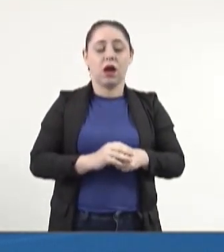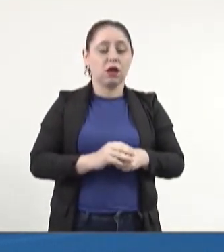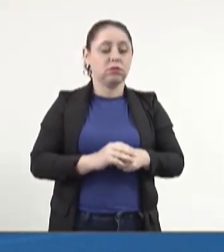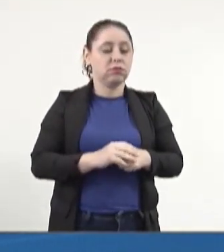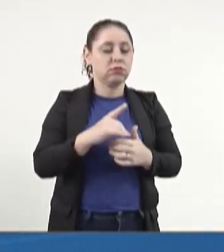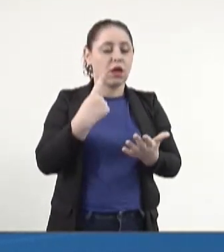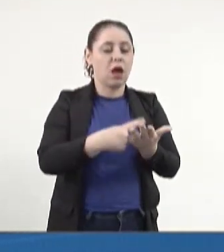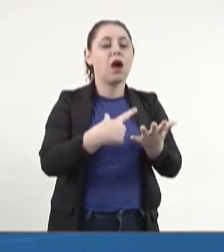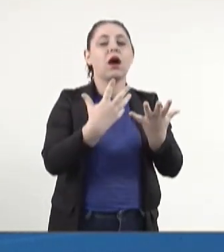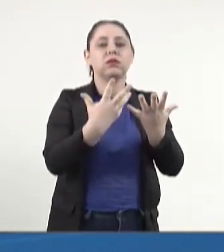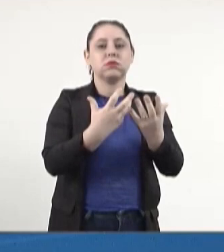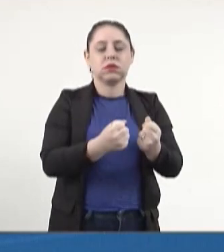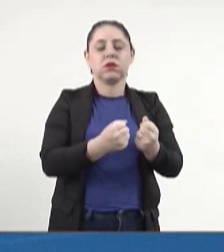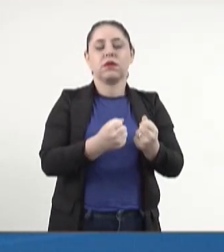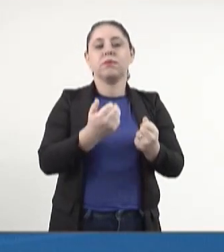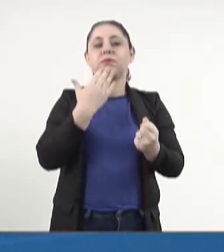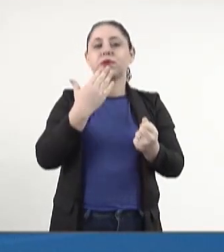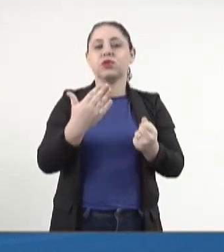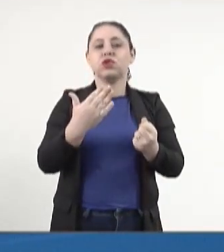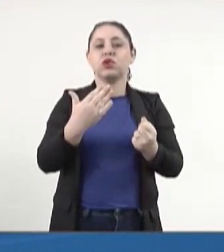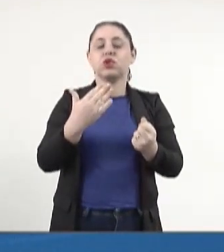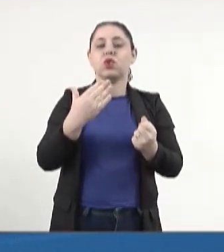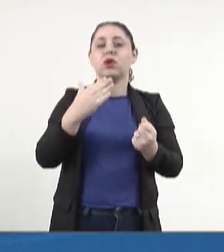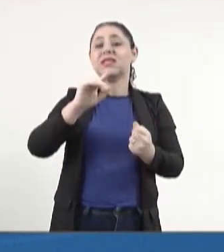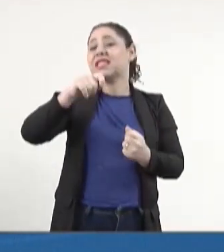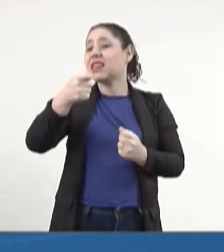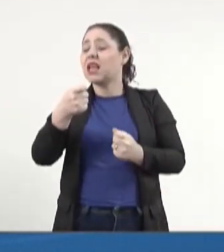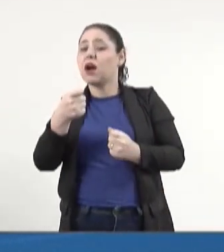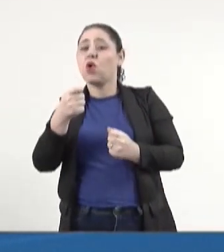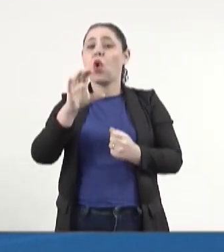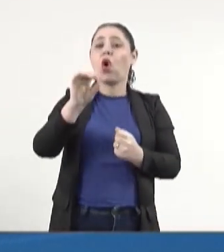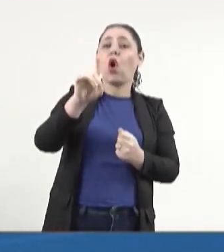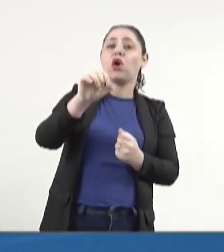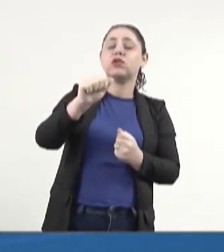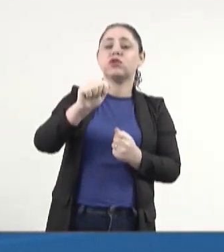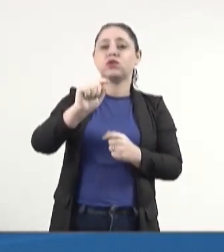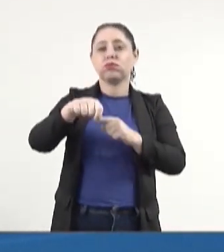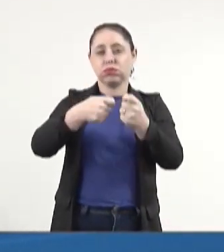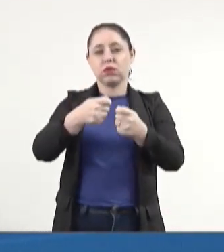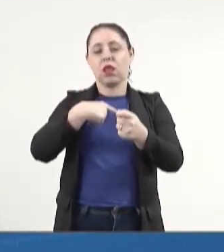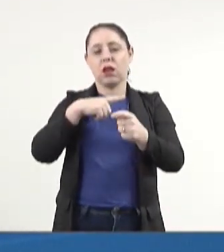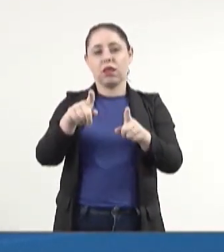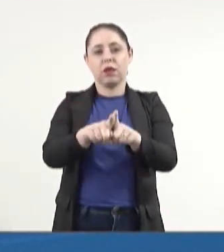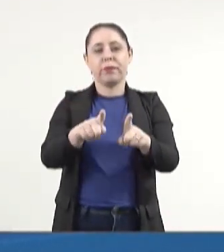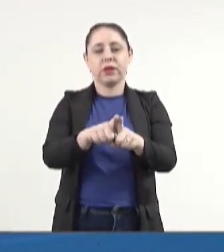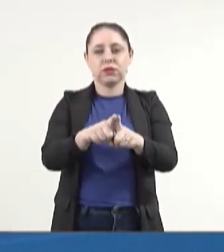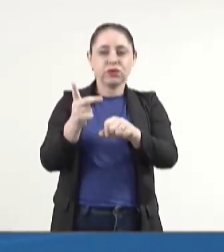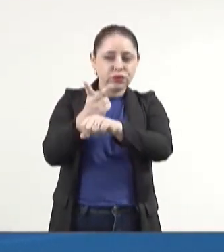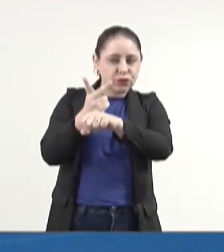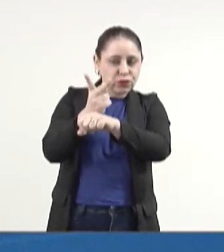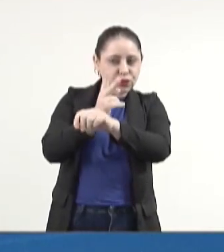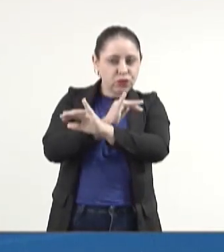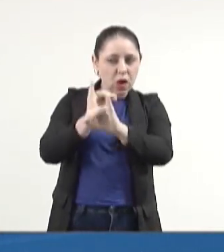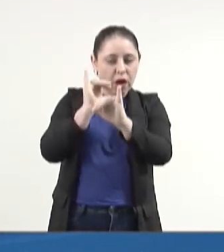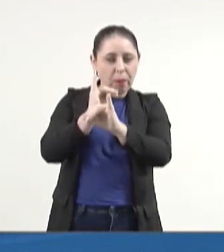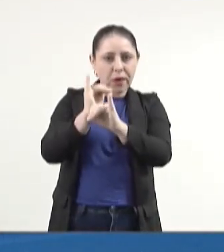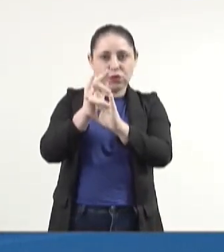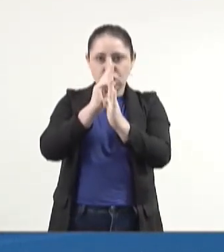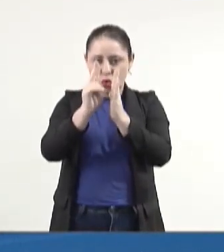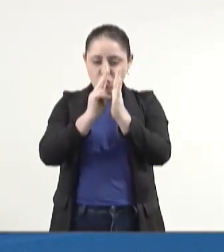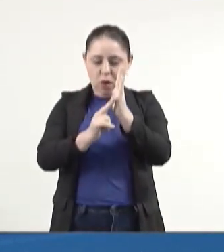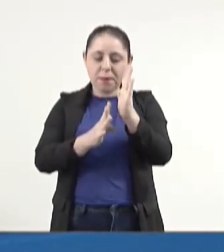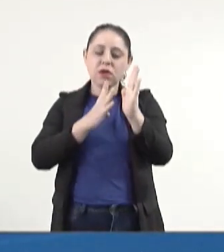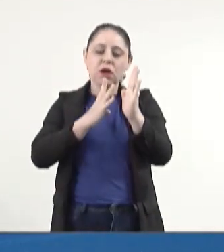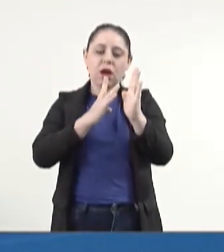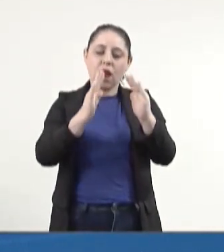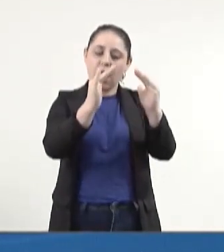de socorro feito através do código ou sinal, buscar informações básicas da vítima, como